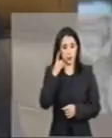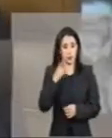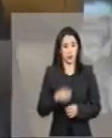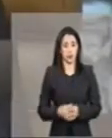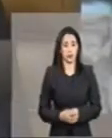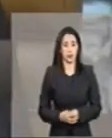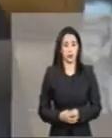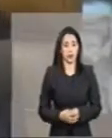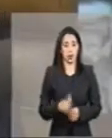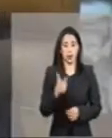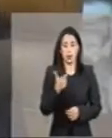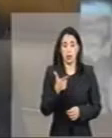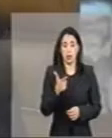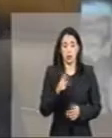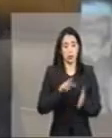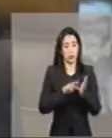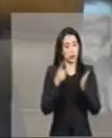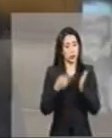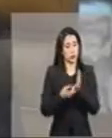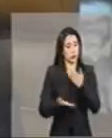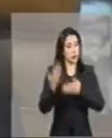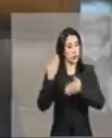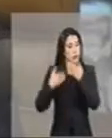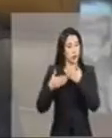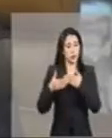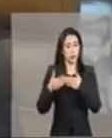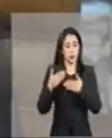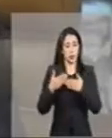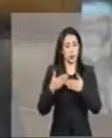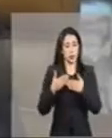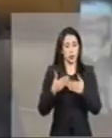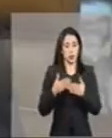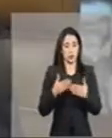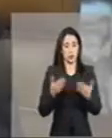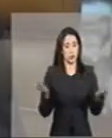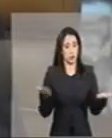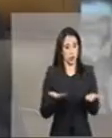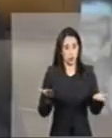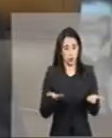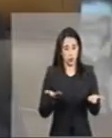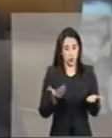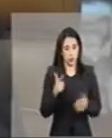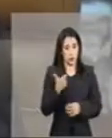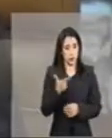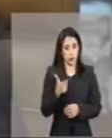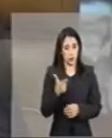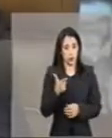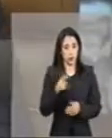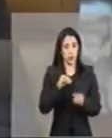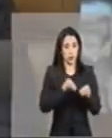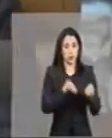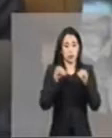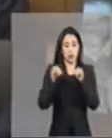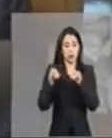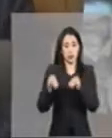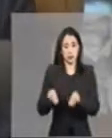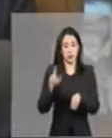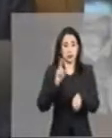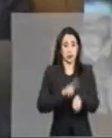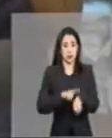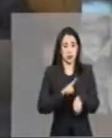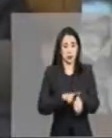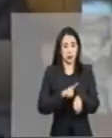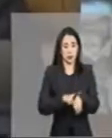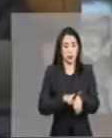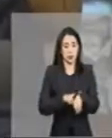o que não se verificou no passado e muito menos no presente, após o deslocamento provisório pelo deferimento